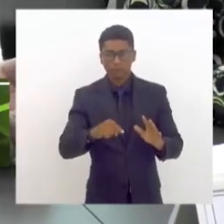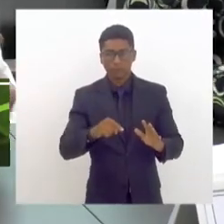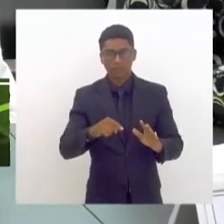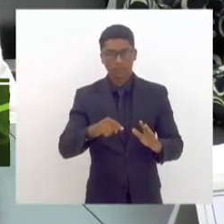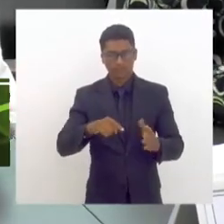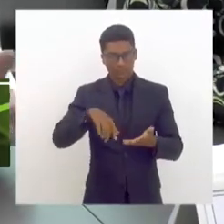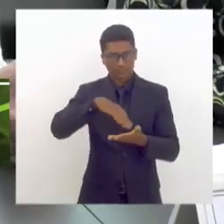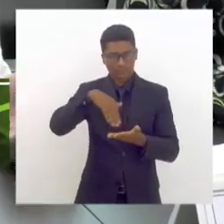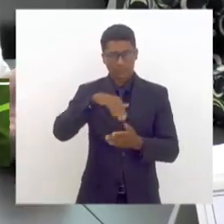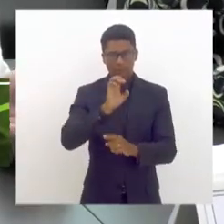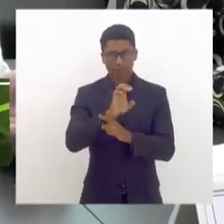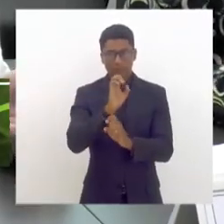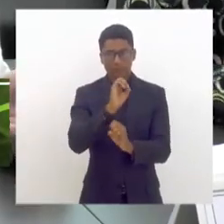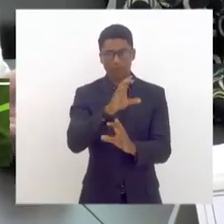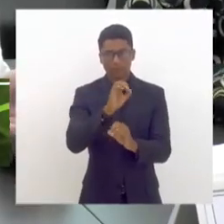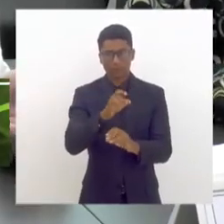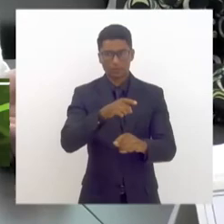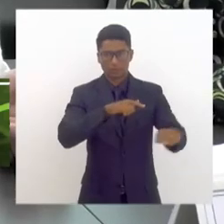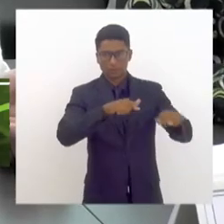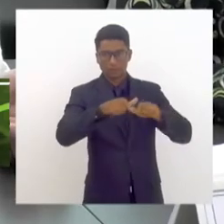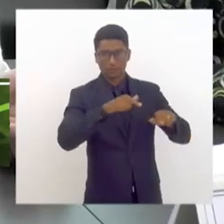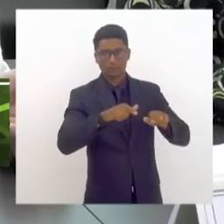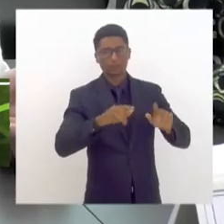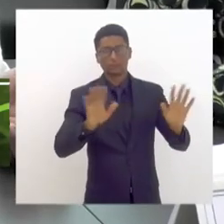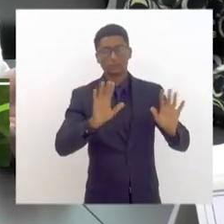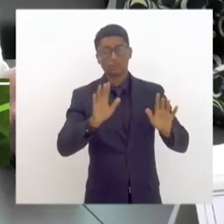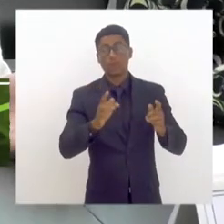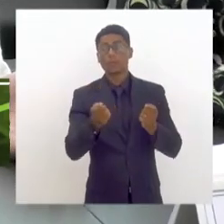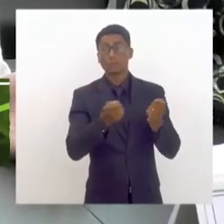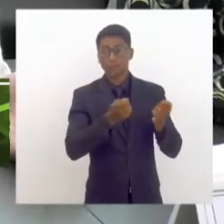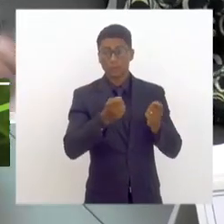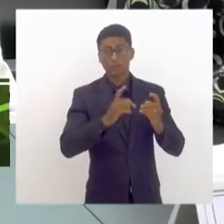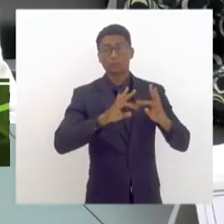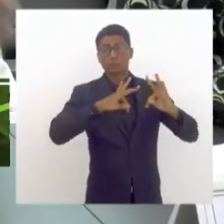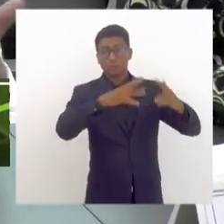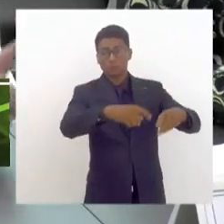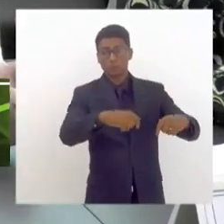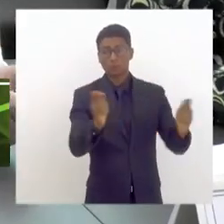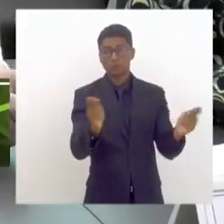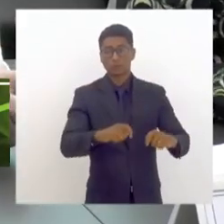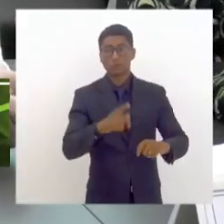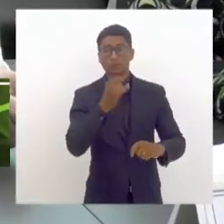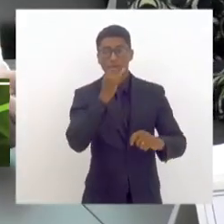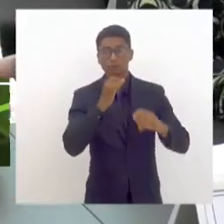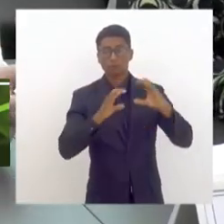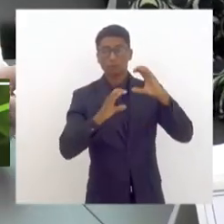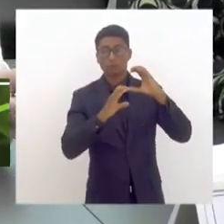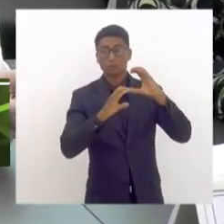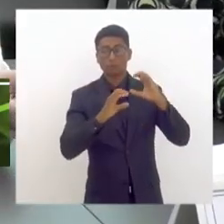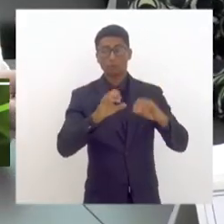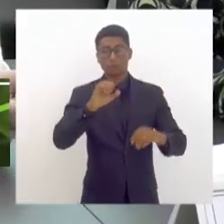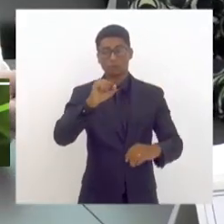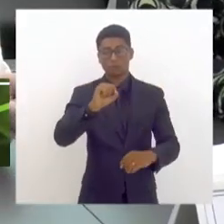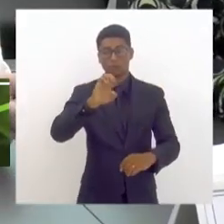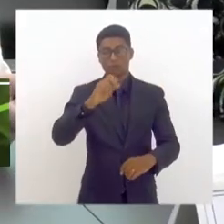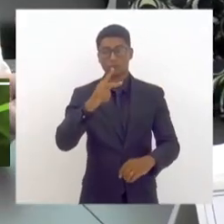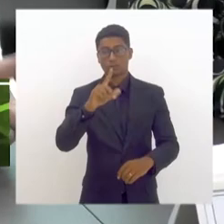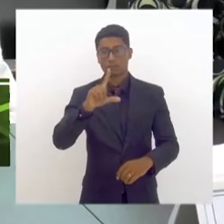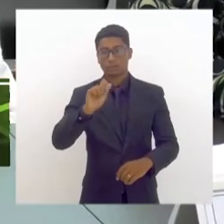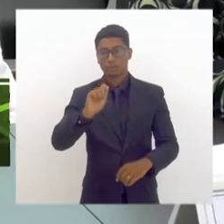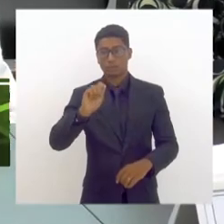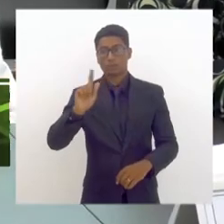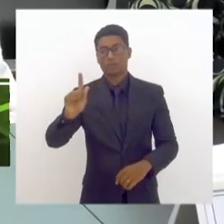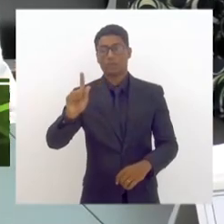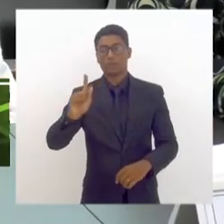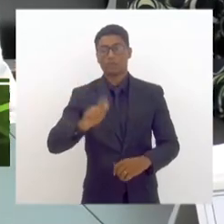Educação. Toda a parte administrativa poderia ser sanada com o último concurso que houve da CEPLAG, e nós não recebemos.